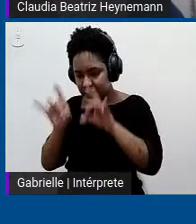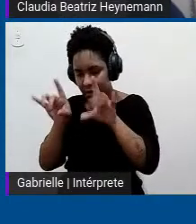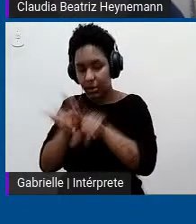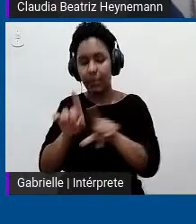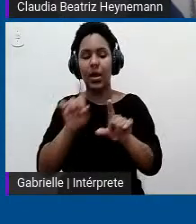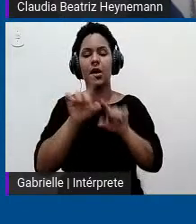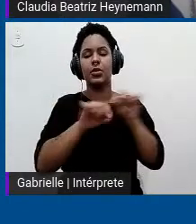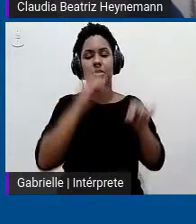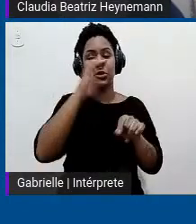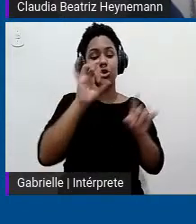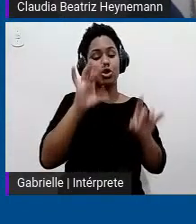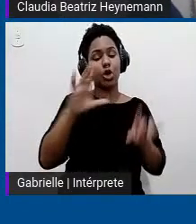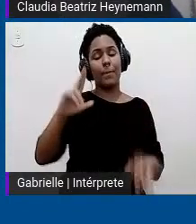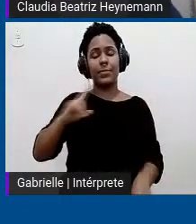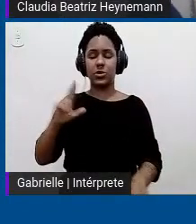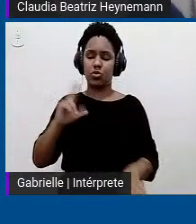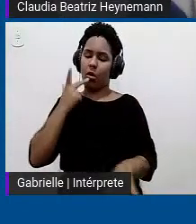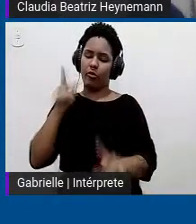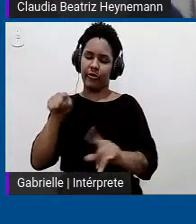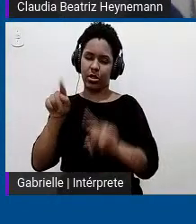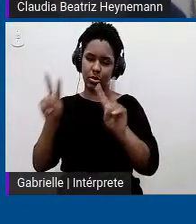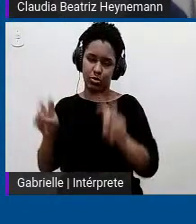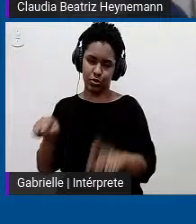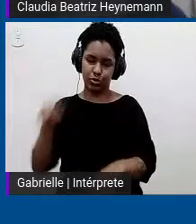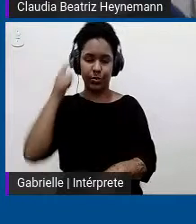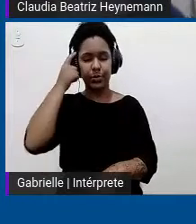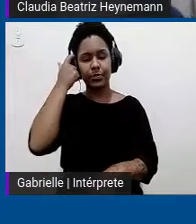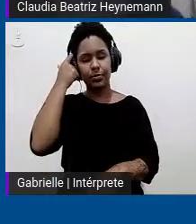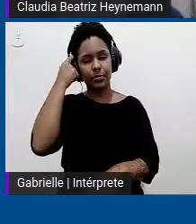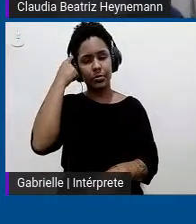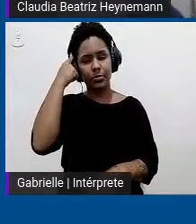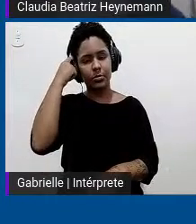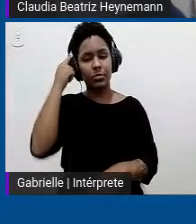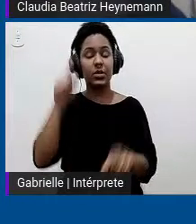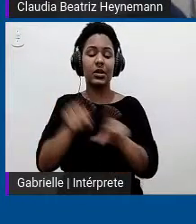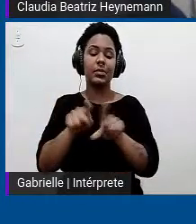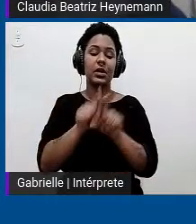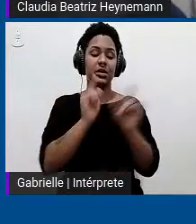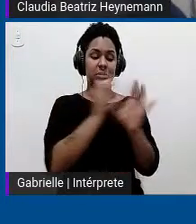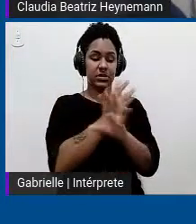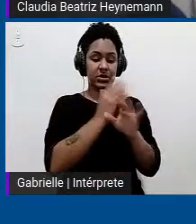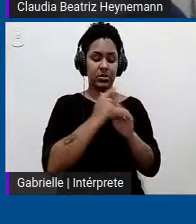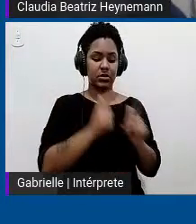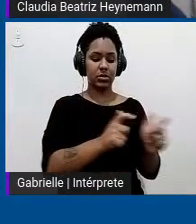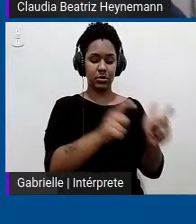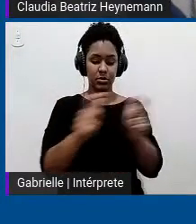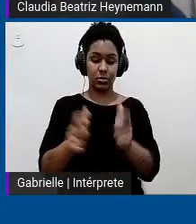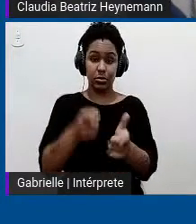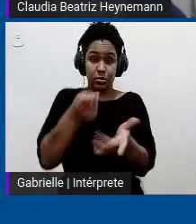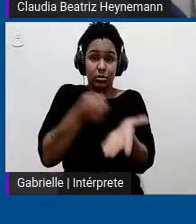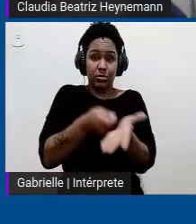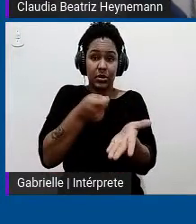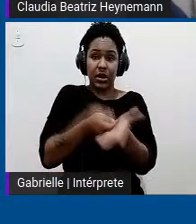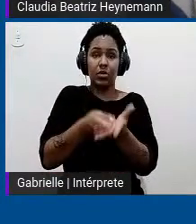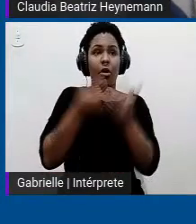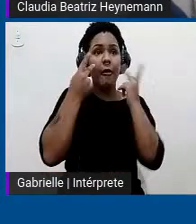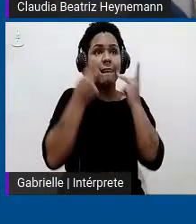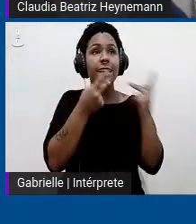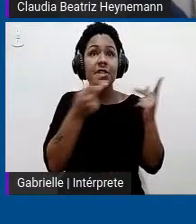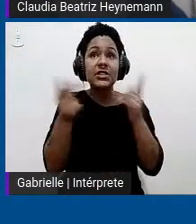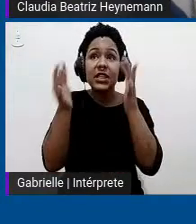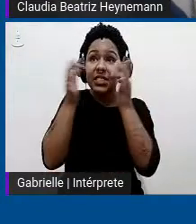viagens pessoais, e ela se estrutura nessas cidades e lugares obrigatórios da visitação e da sociabilidade,